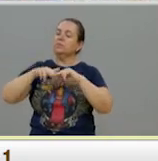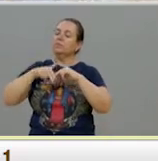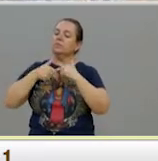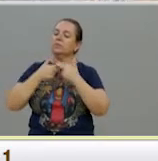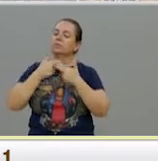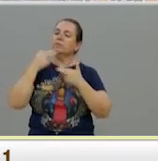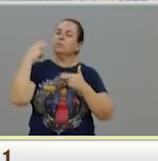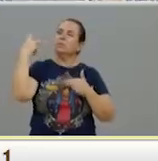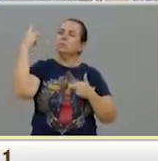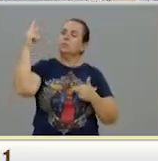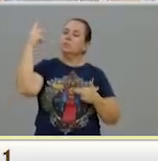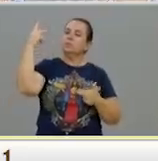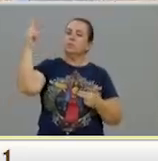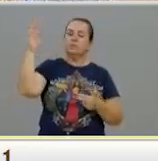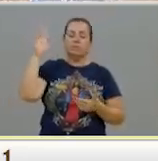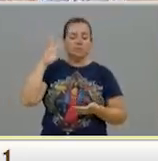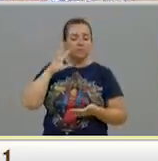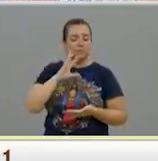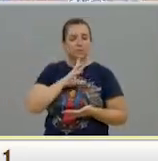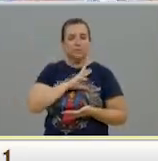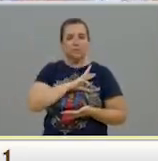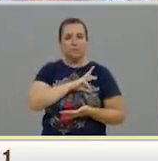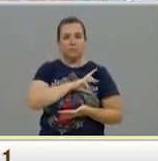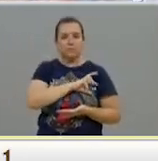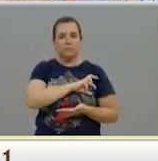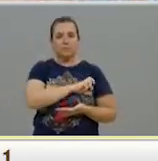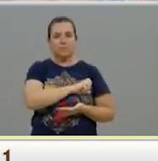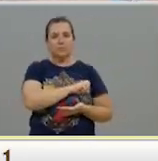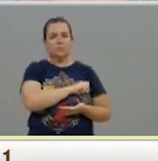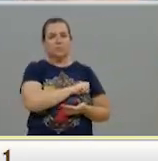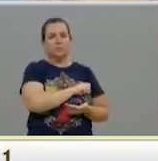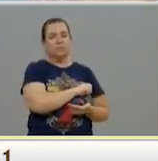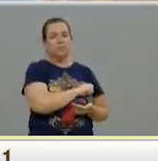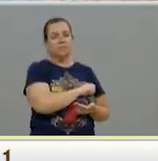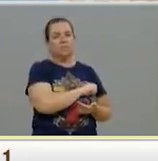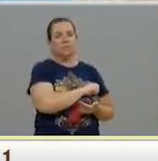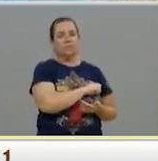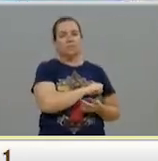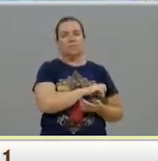Senhor, por vosso imenso